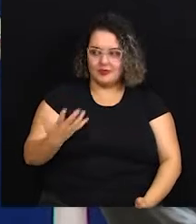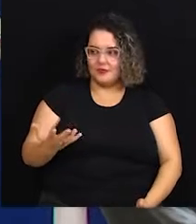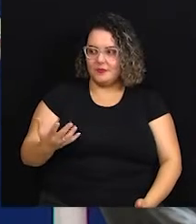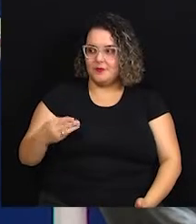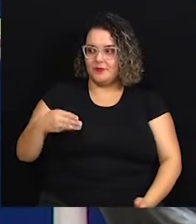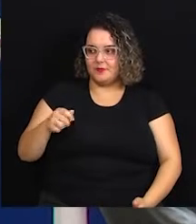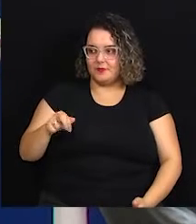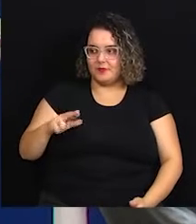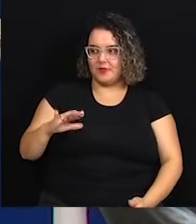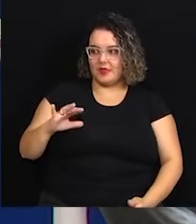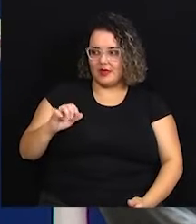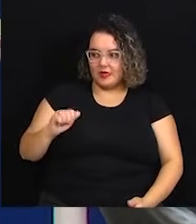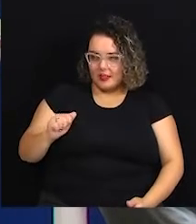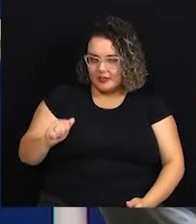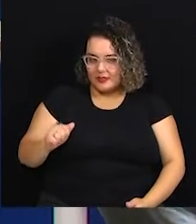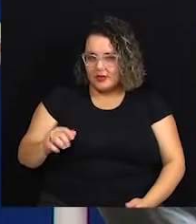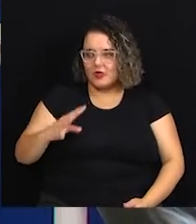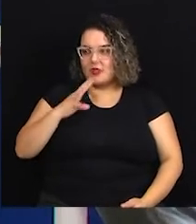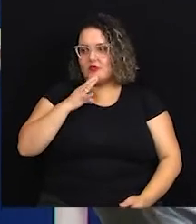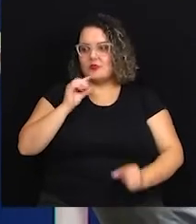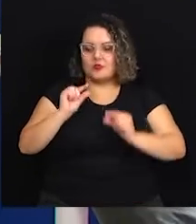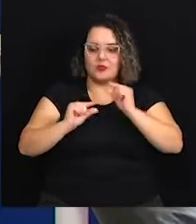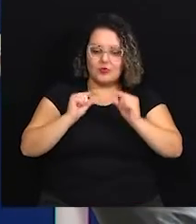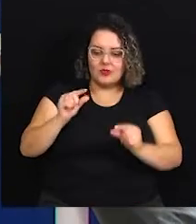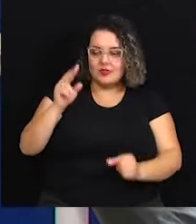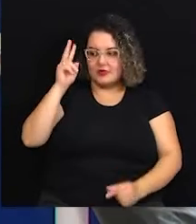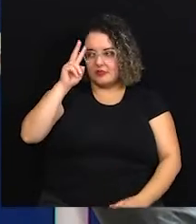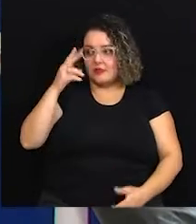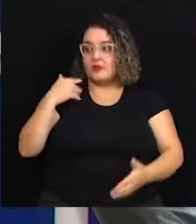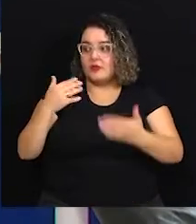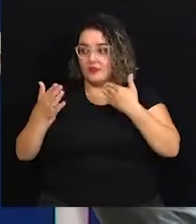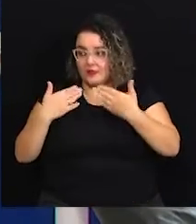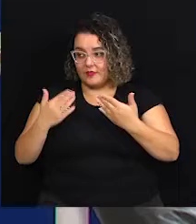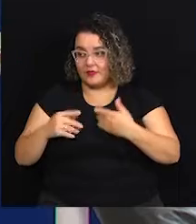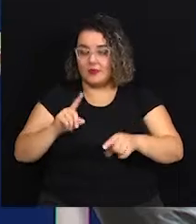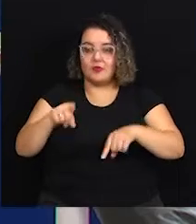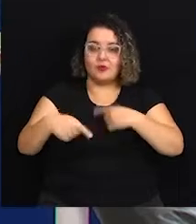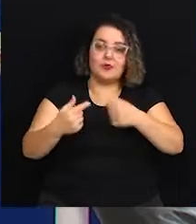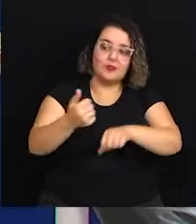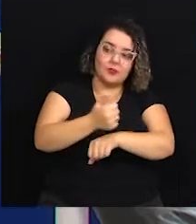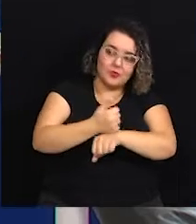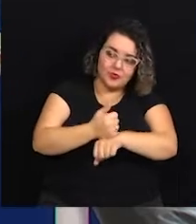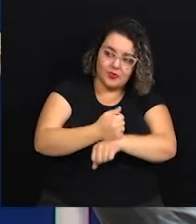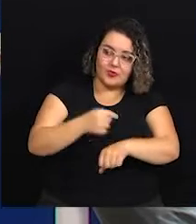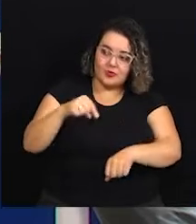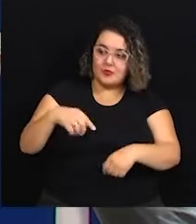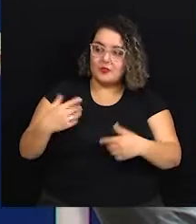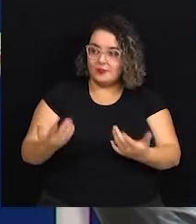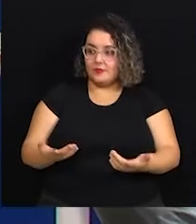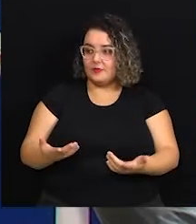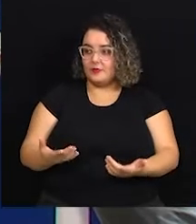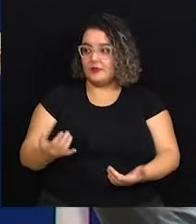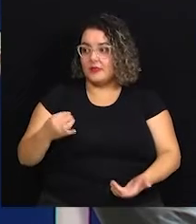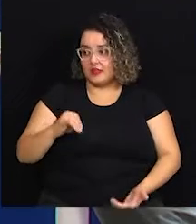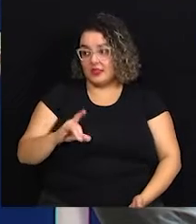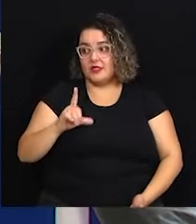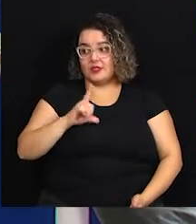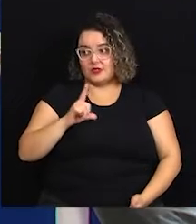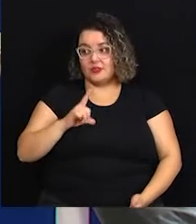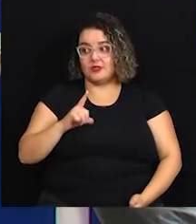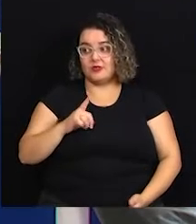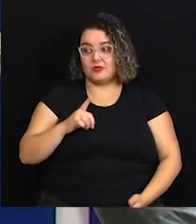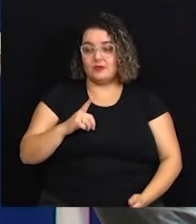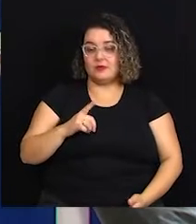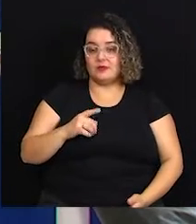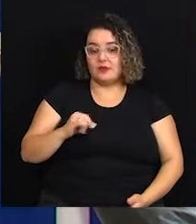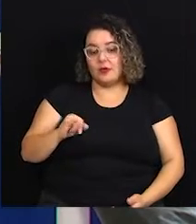conheceu um pouquinho mais da história, aqui do CAIS, a gente também vai conversar com outros profissionais daqui, se a gente tiver a chance com algum